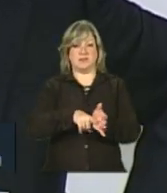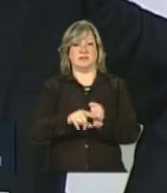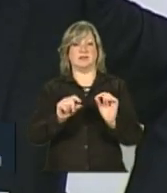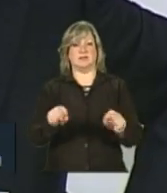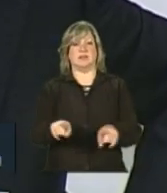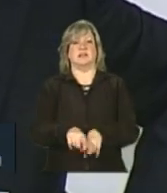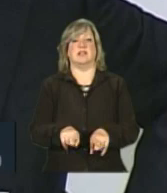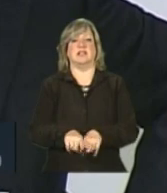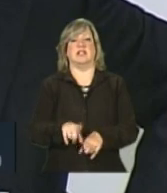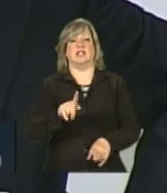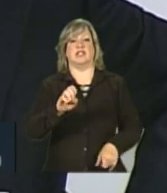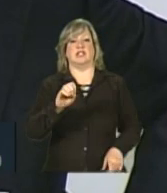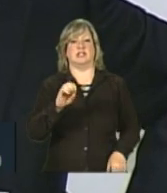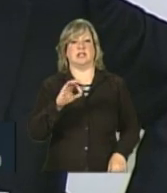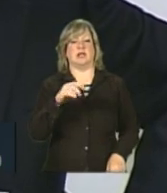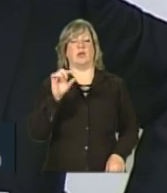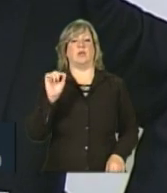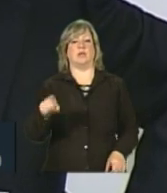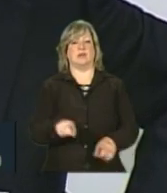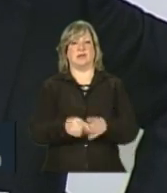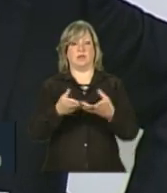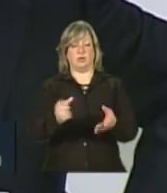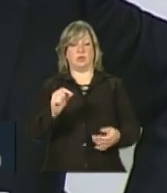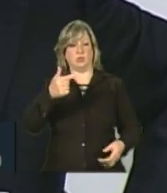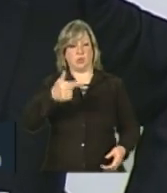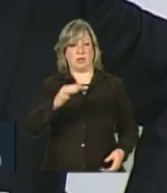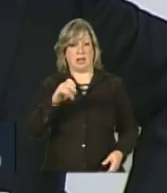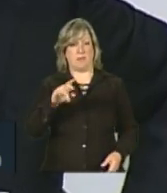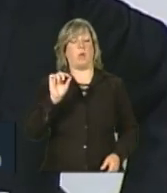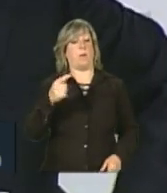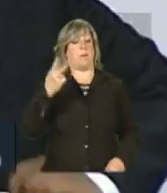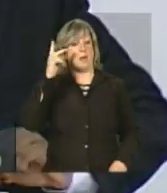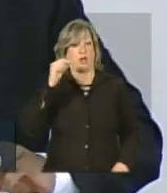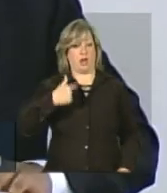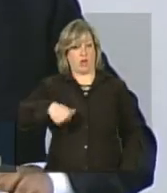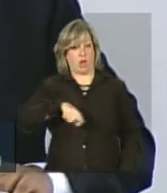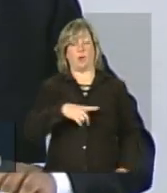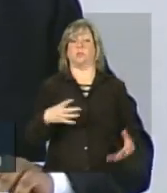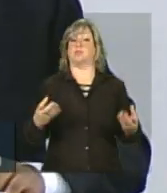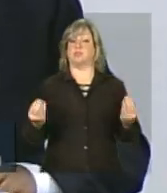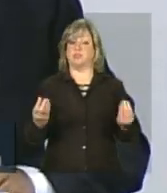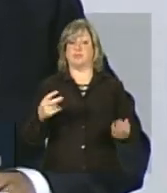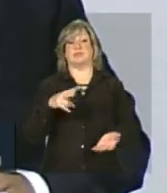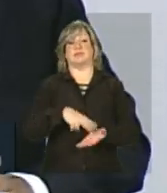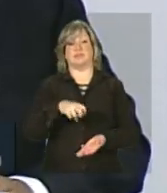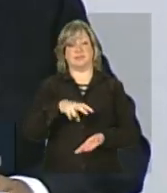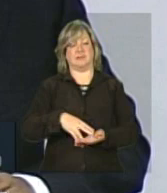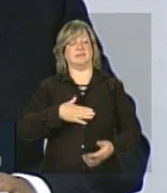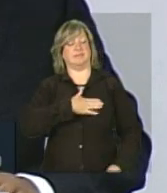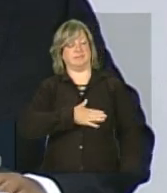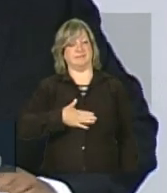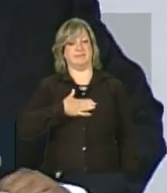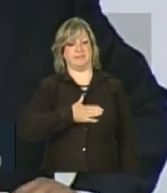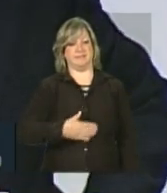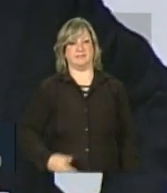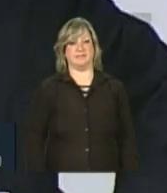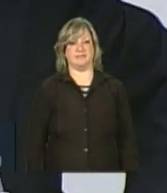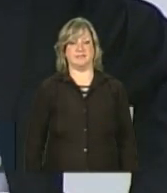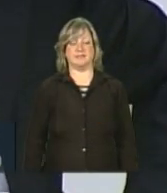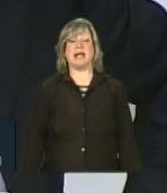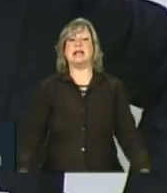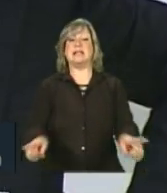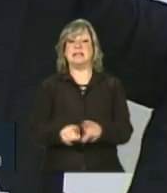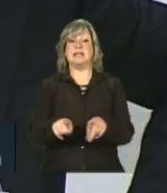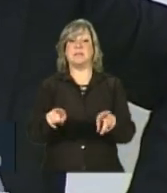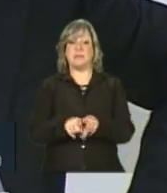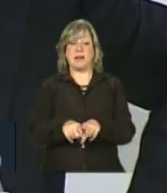na gestão, portanto, da atividade do Segundo Tempo, o que para nós é motivo de muita satisfação. Chama atenção,